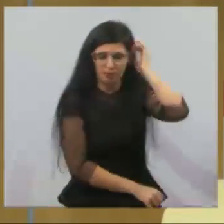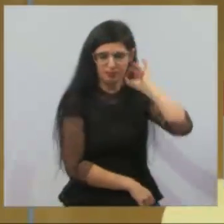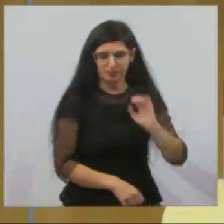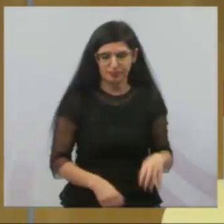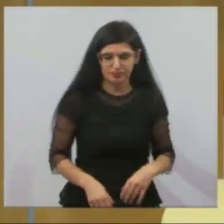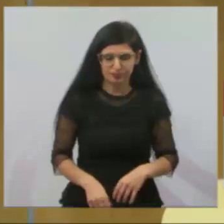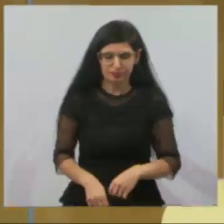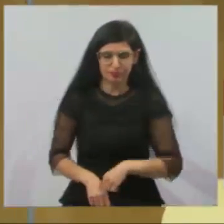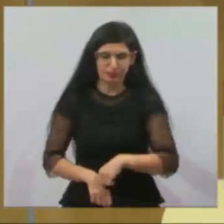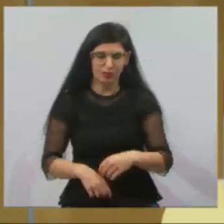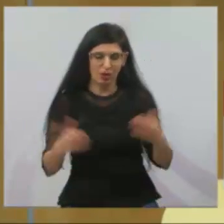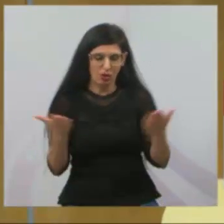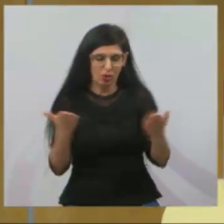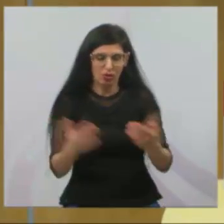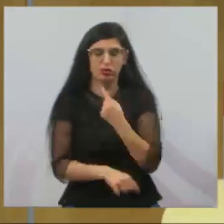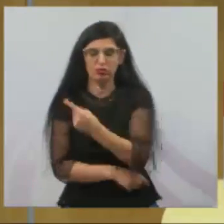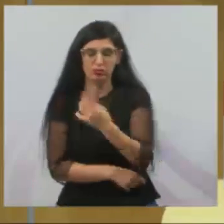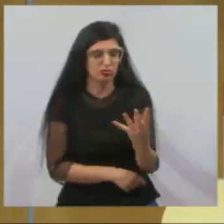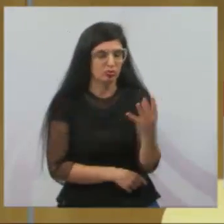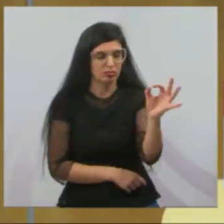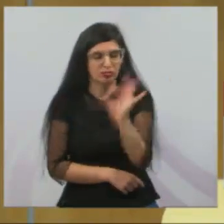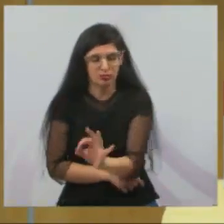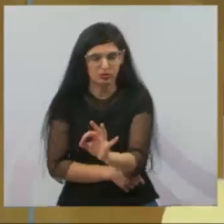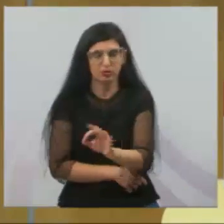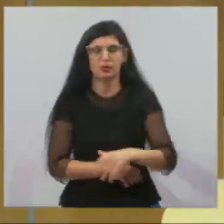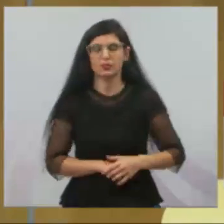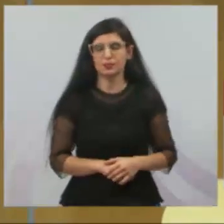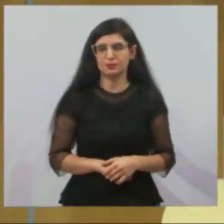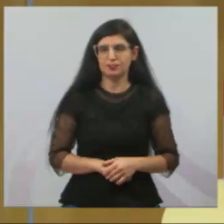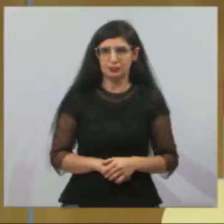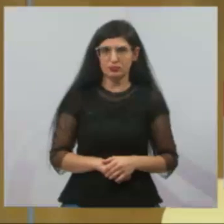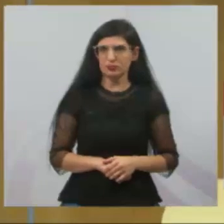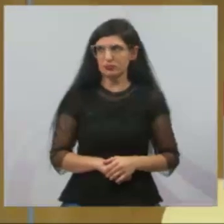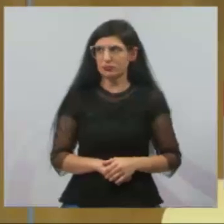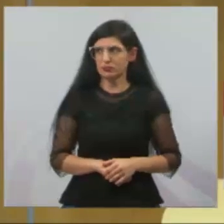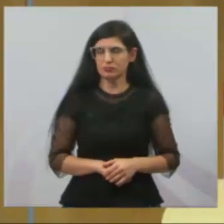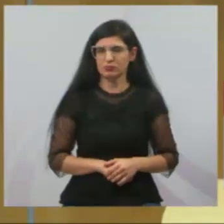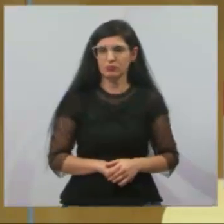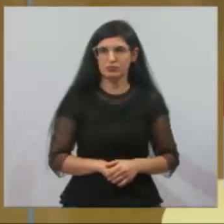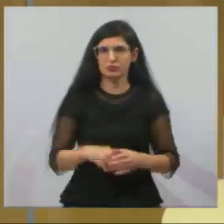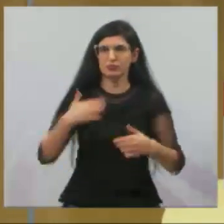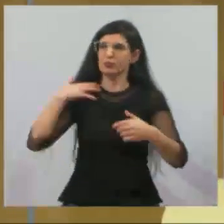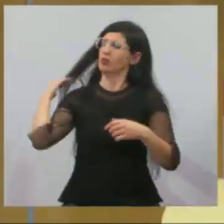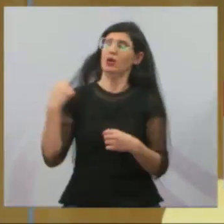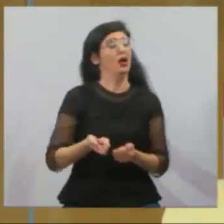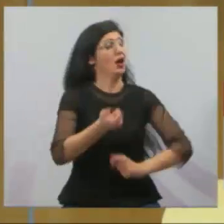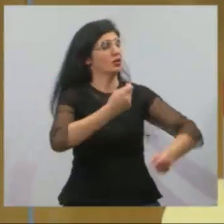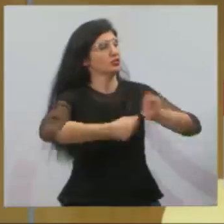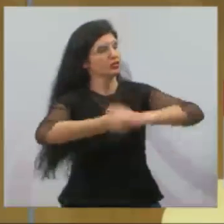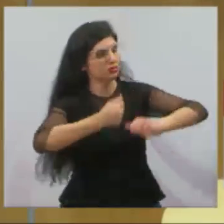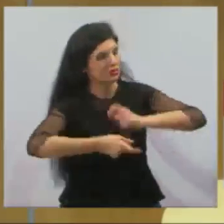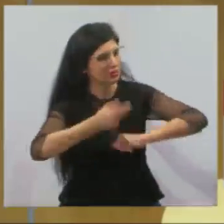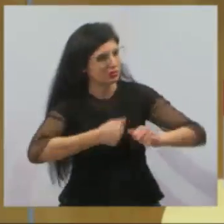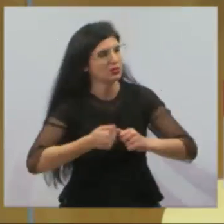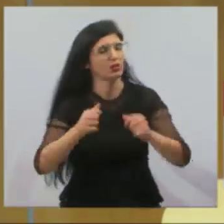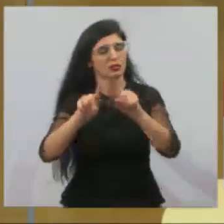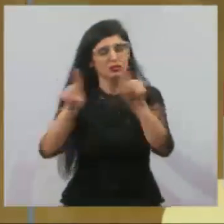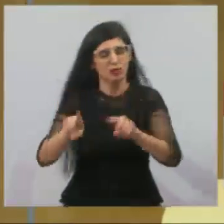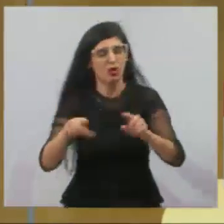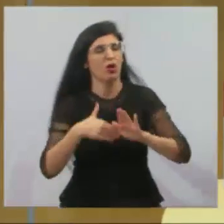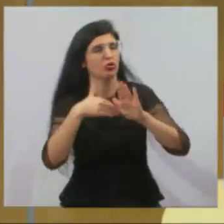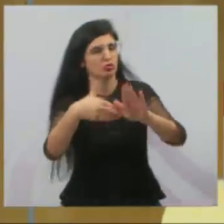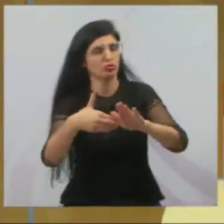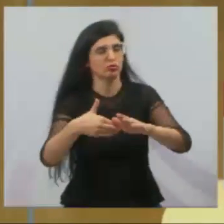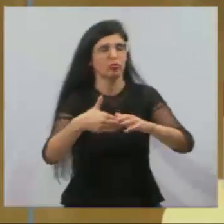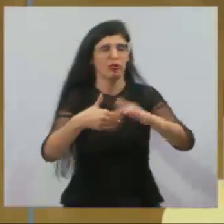Sueli, e eu tenho o maior respeito por você, presidente do sindicato, nossa administração que tanto fez aí pelo servidor público,